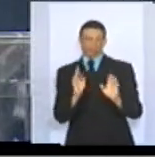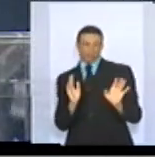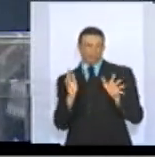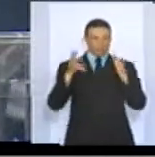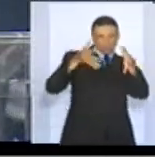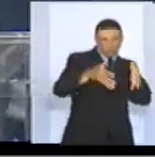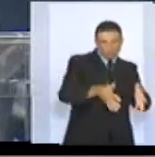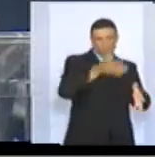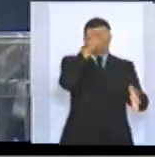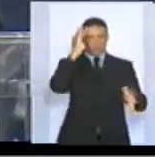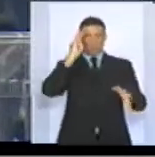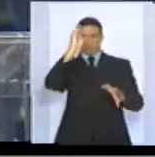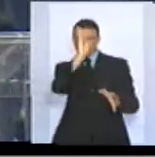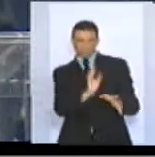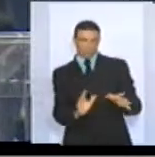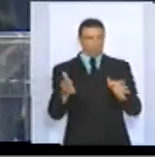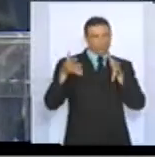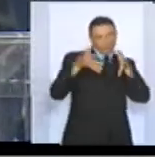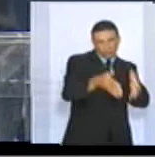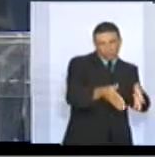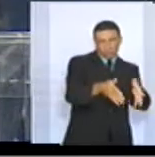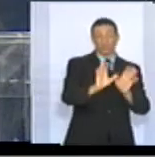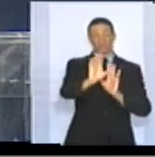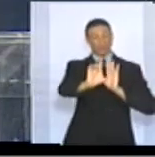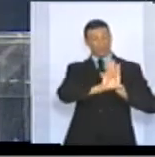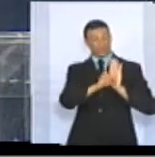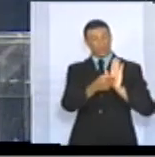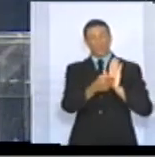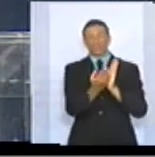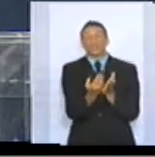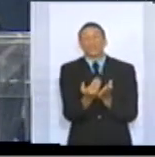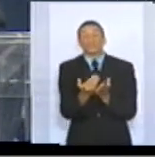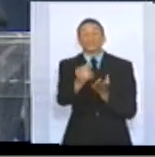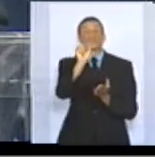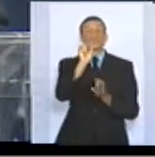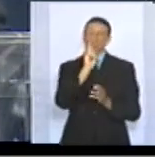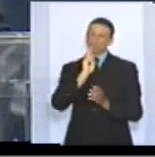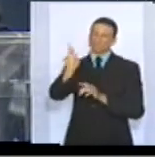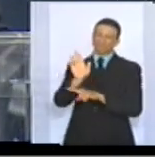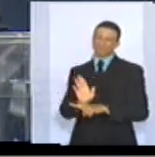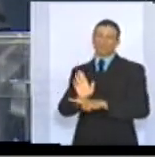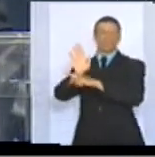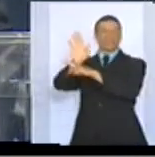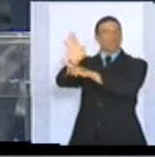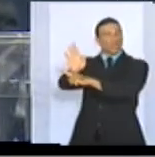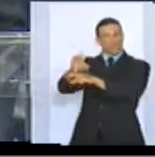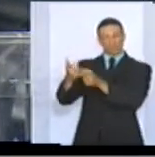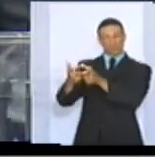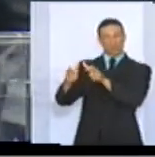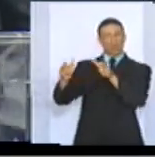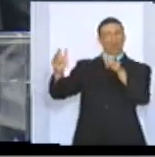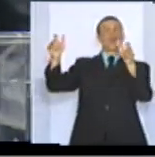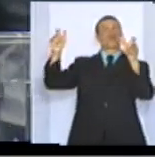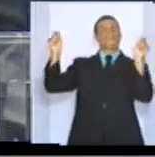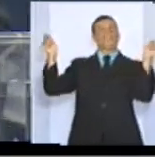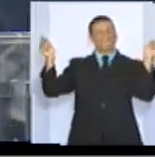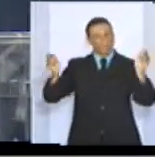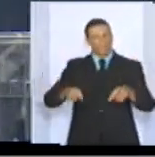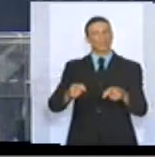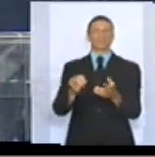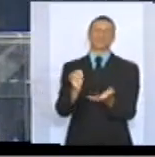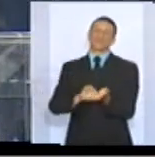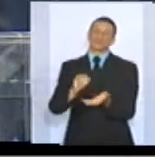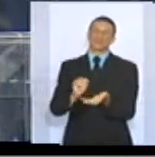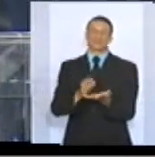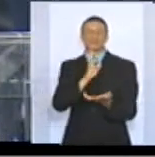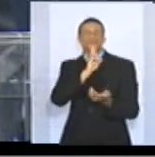conteúdo brasileiro. A lei nasceu como um esforço de resposta a essa realidade do mercado audiovisual brasileiro,